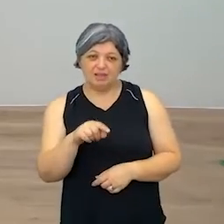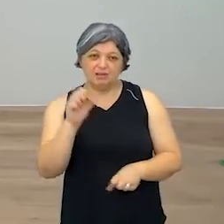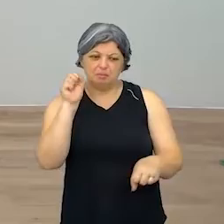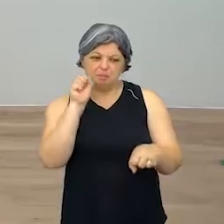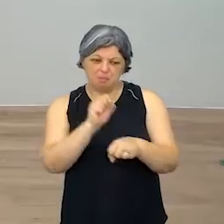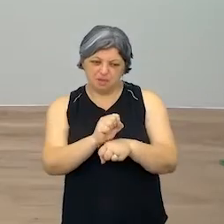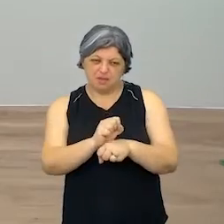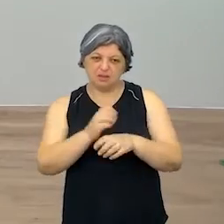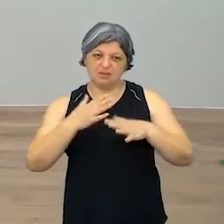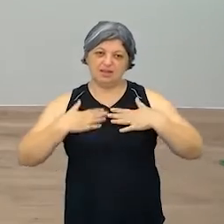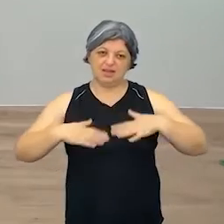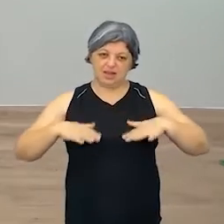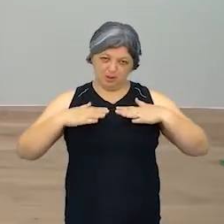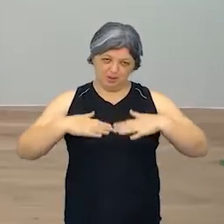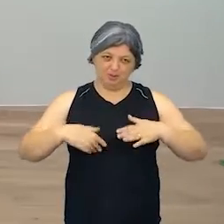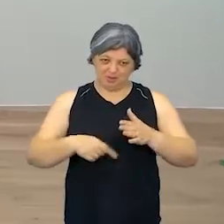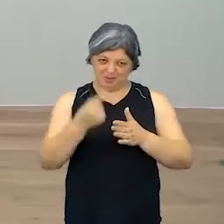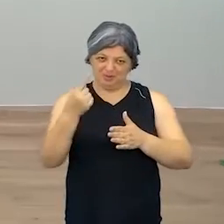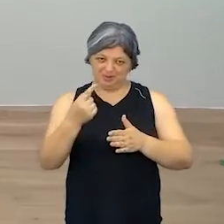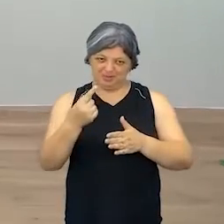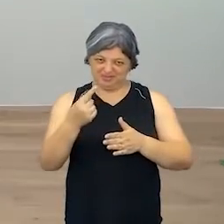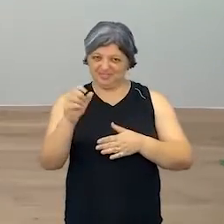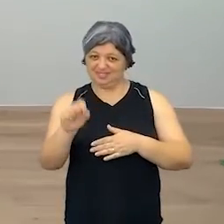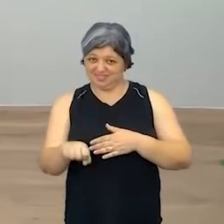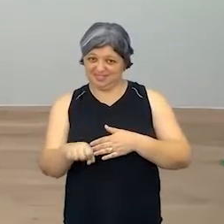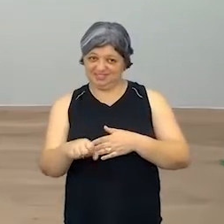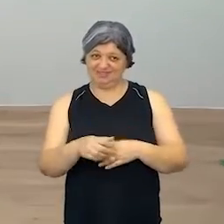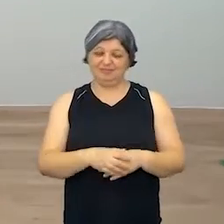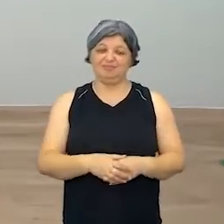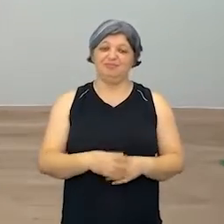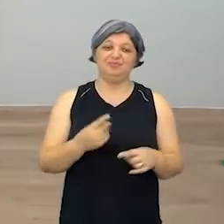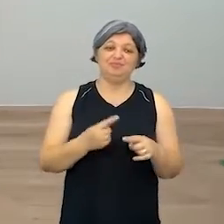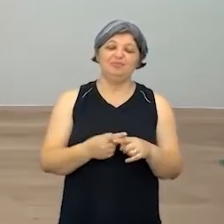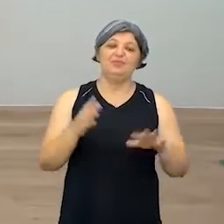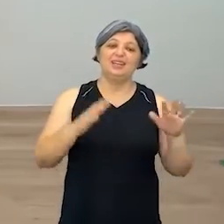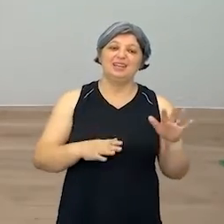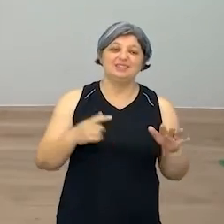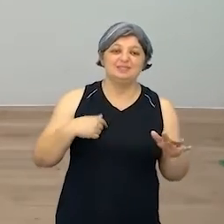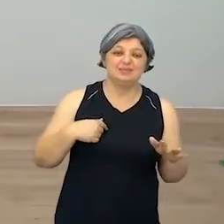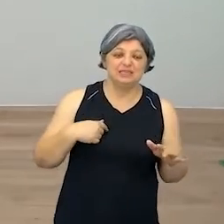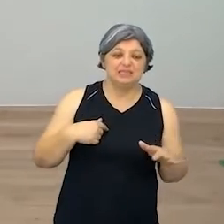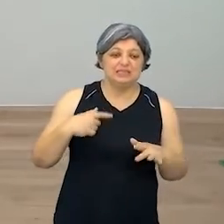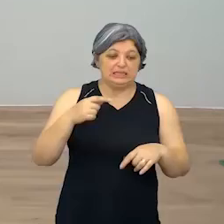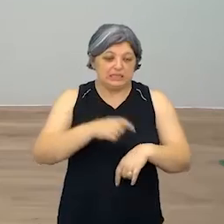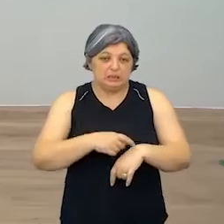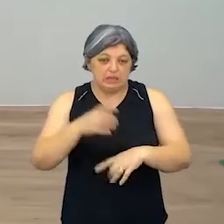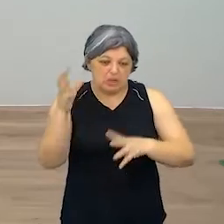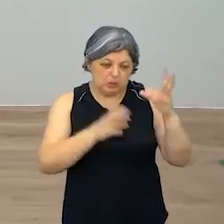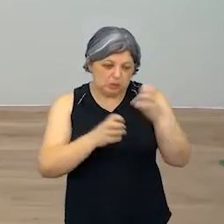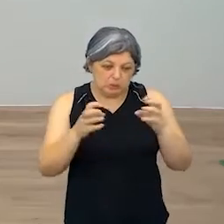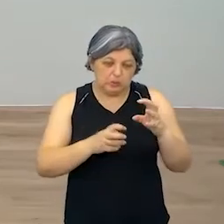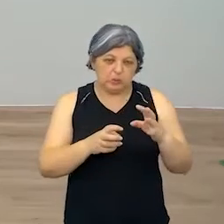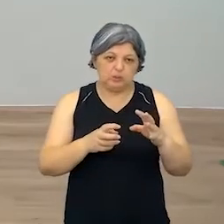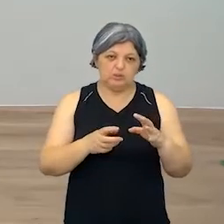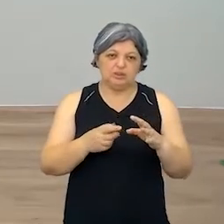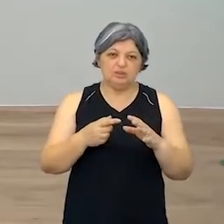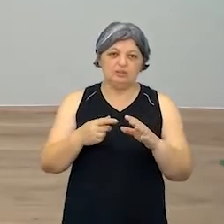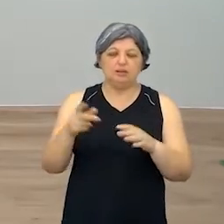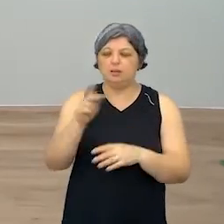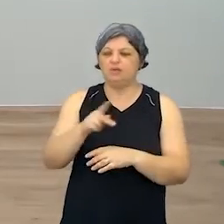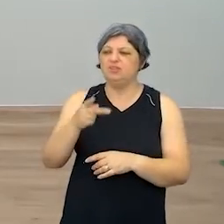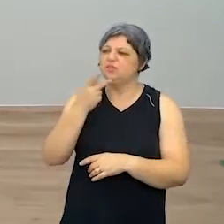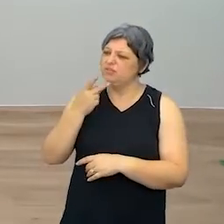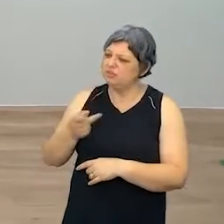e se acalmar primeiro? Será? Será que ali, no calor do momento, será que eu escuto a Pro? A Pro tá falando,